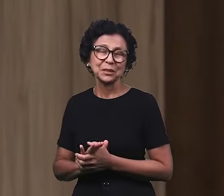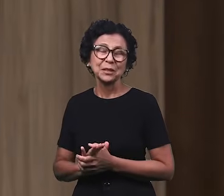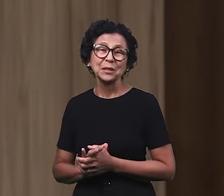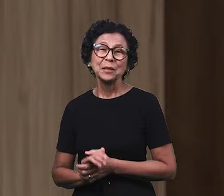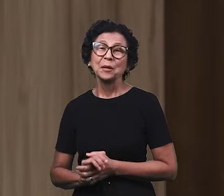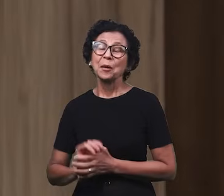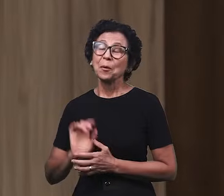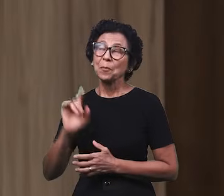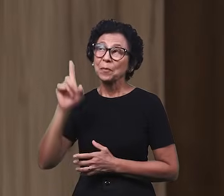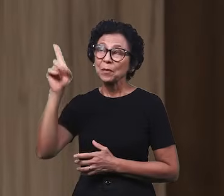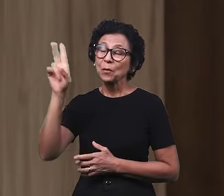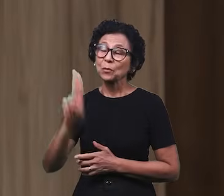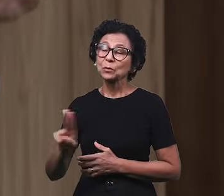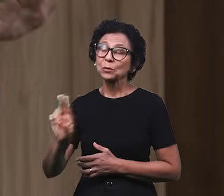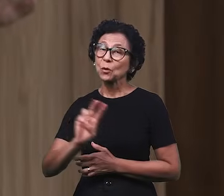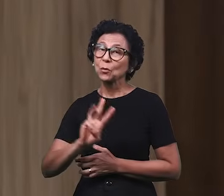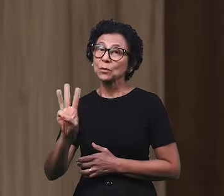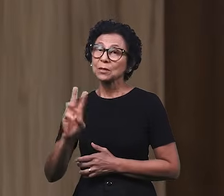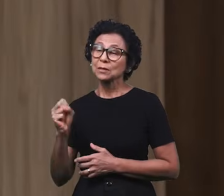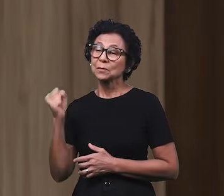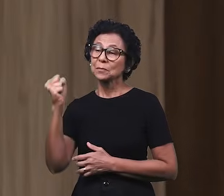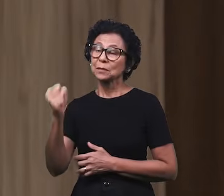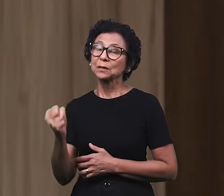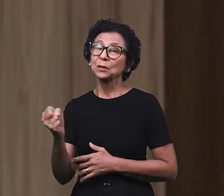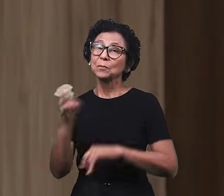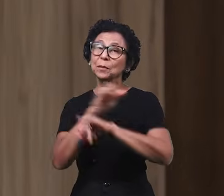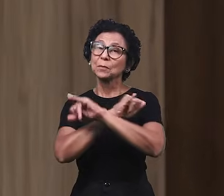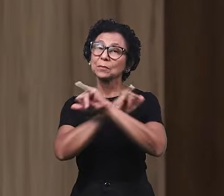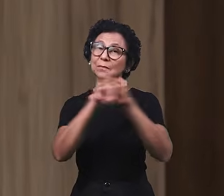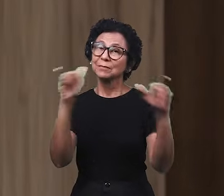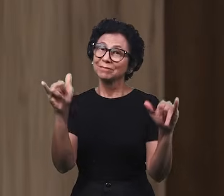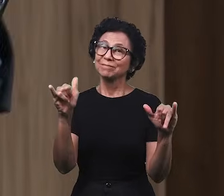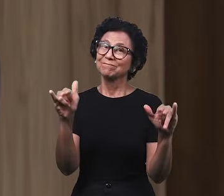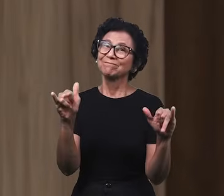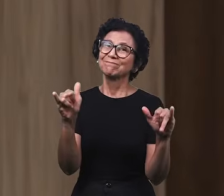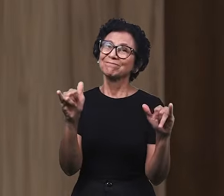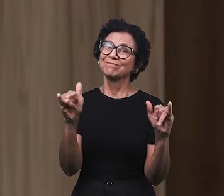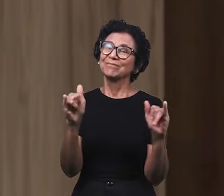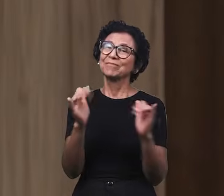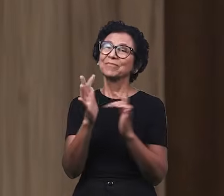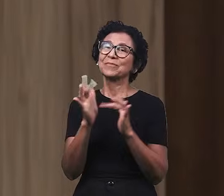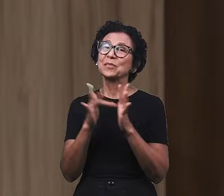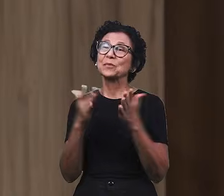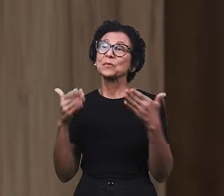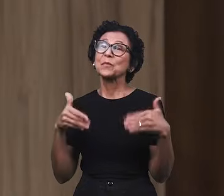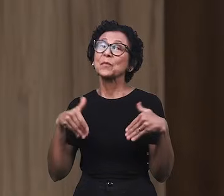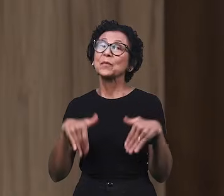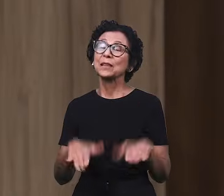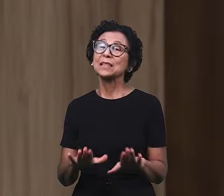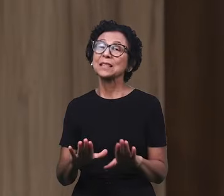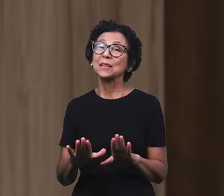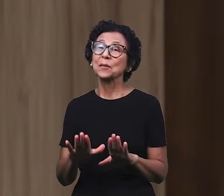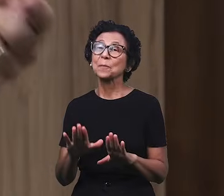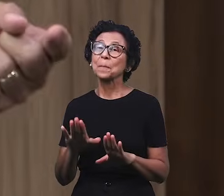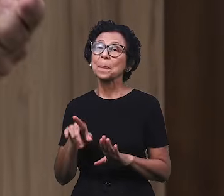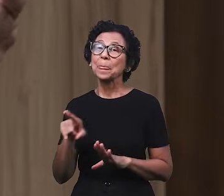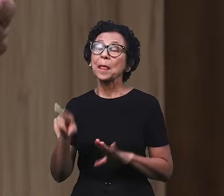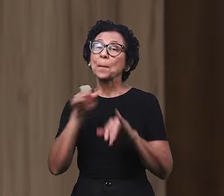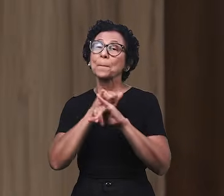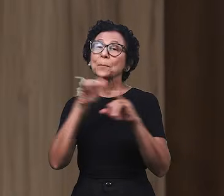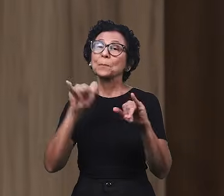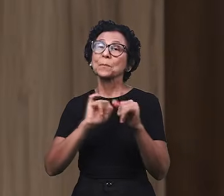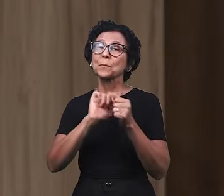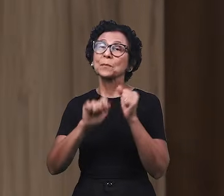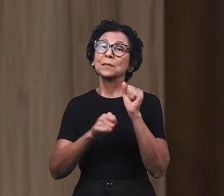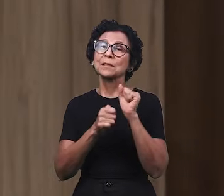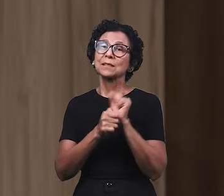a grandeza, o mistério da sua revelação, a grandeza do seu reino. Não é? E